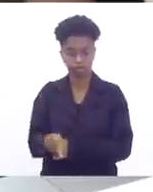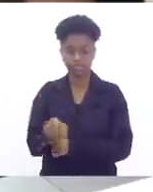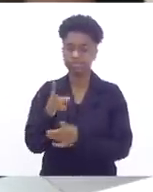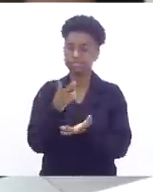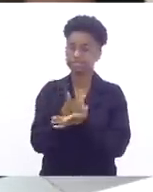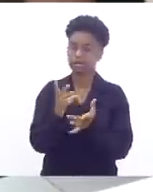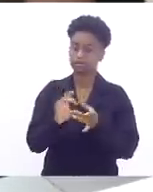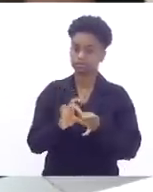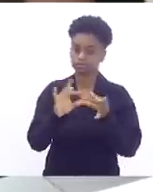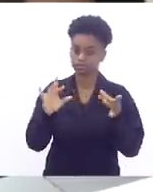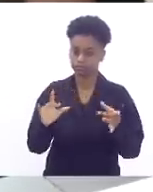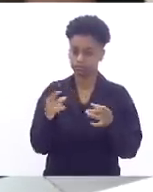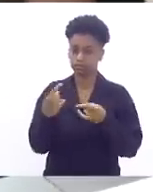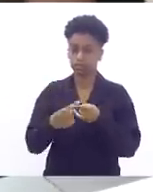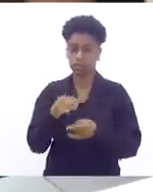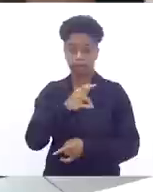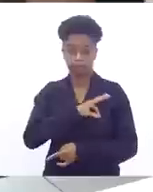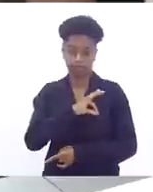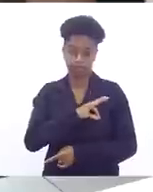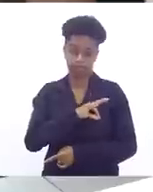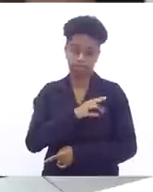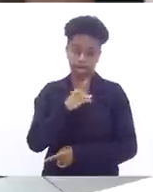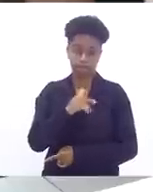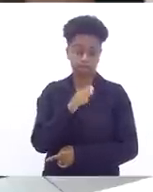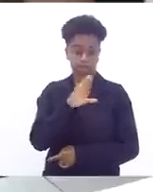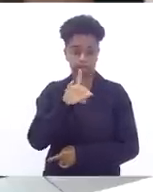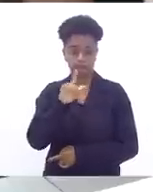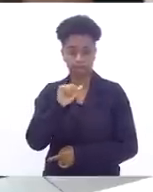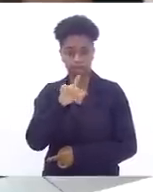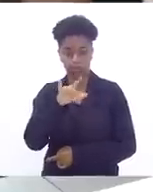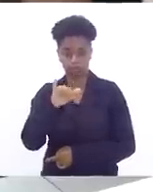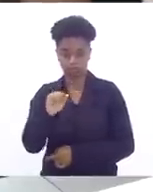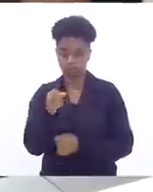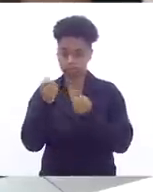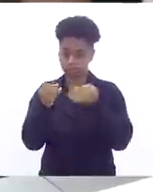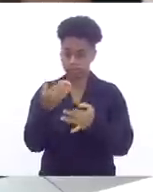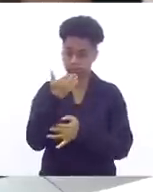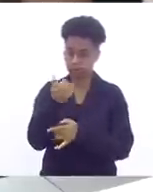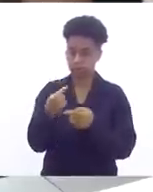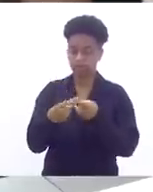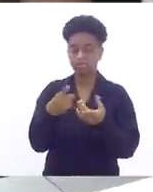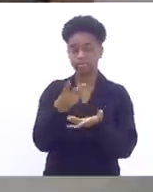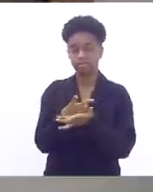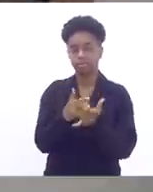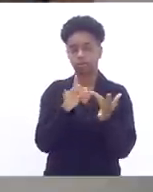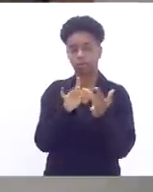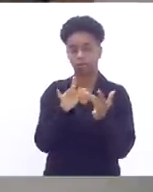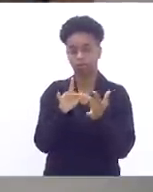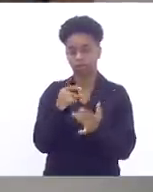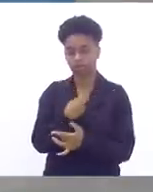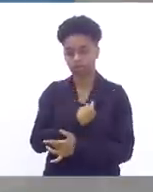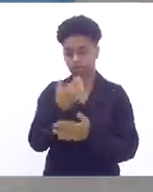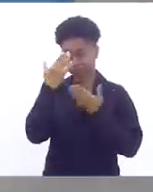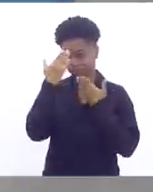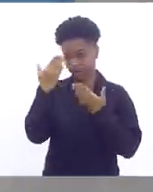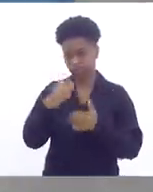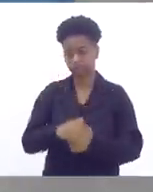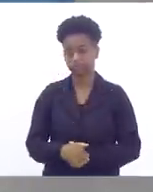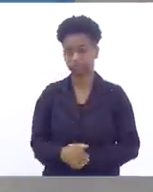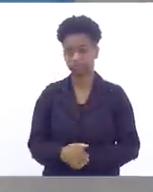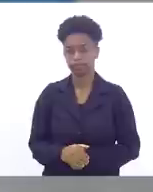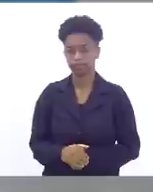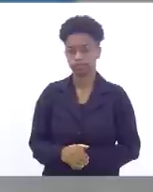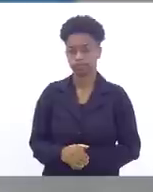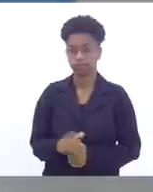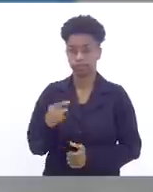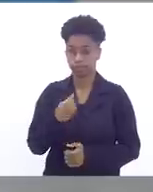disponível na polícia salva o melhor juízo é o Cláudio que tá sempre em contato conosco obrigada bom nós temos aqui